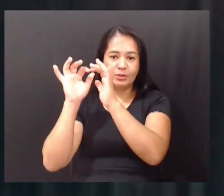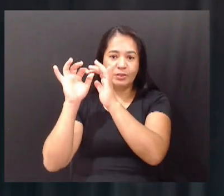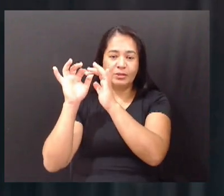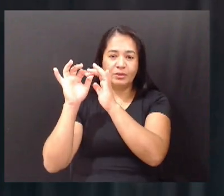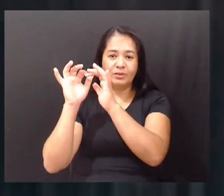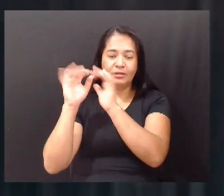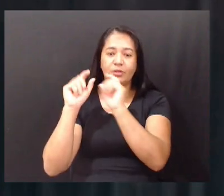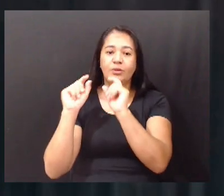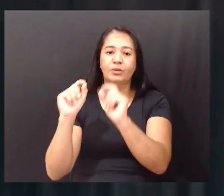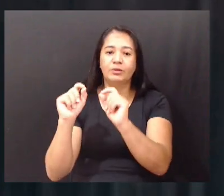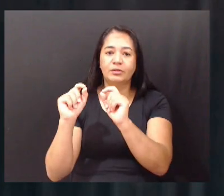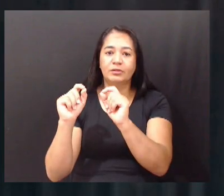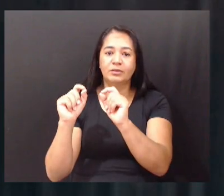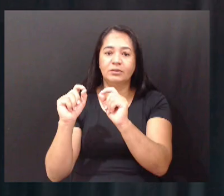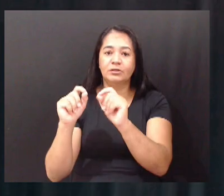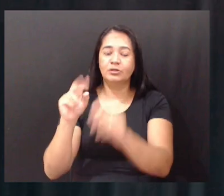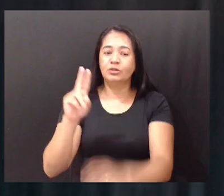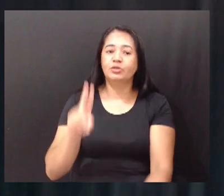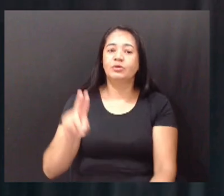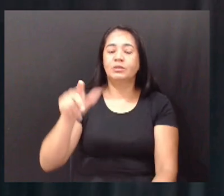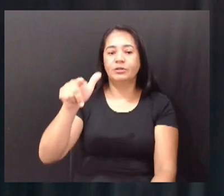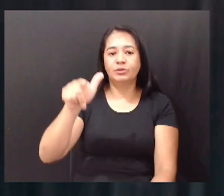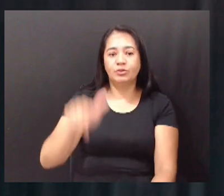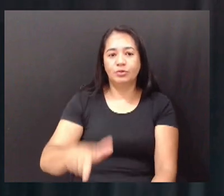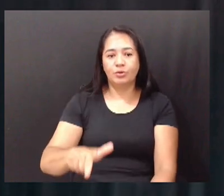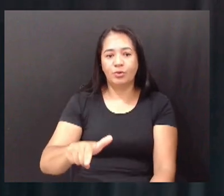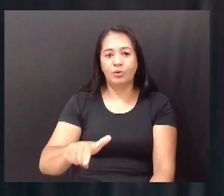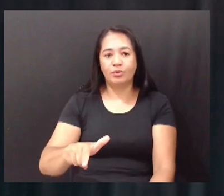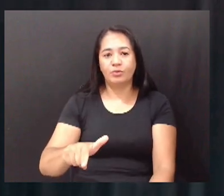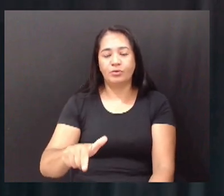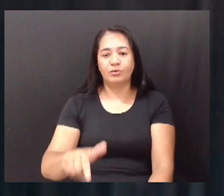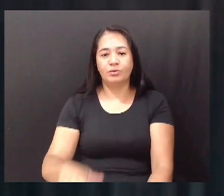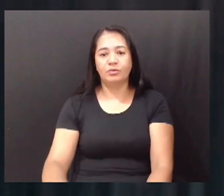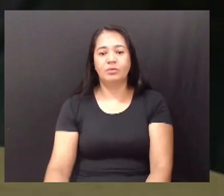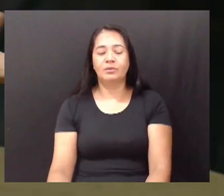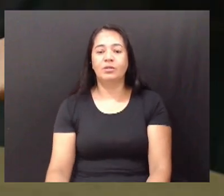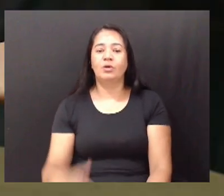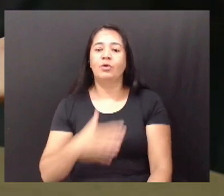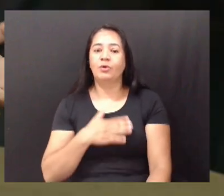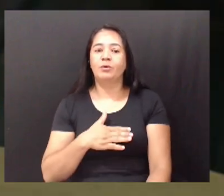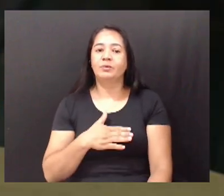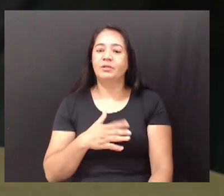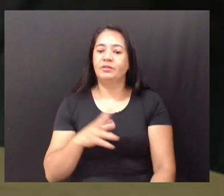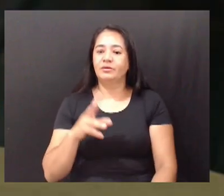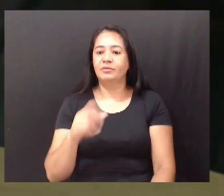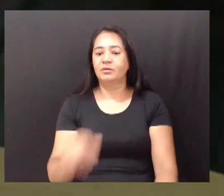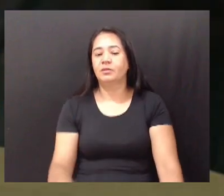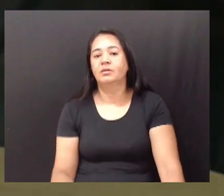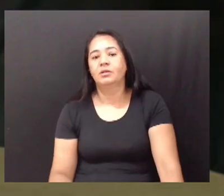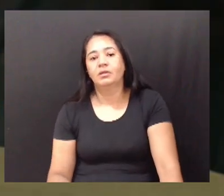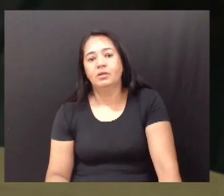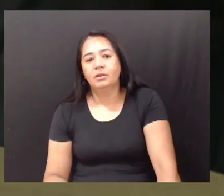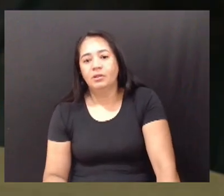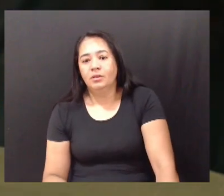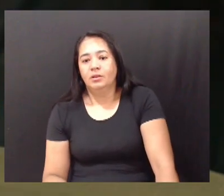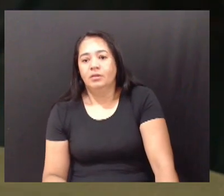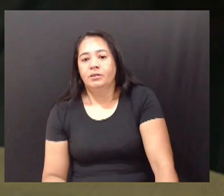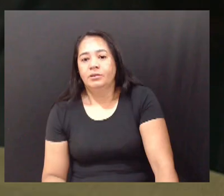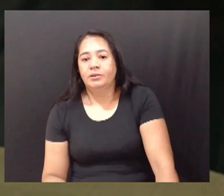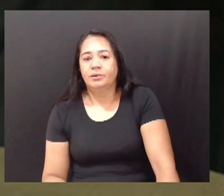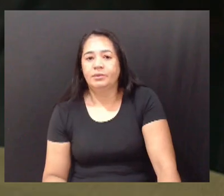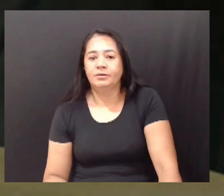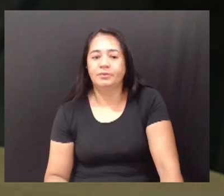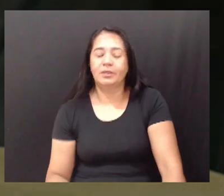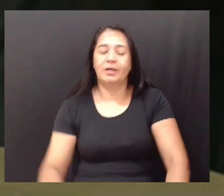de usar de novo essa fonte de prazer tão intensa. Excelente, então fica a dica, desliga, tá bom?